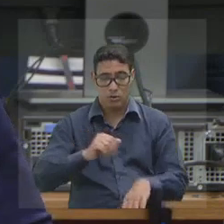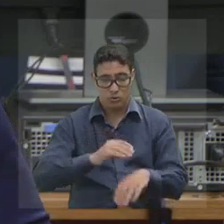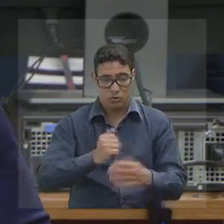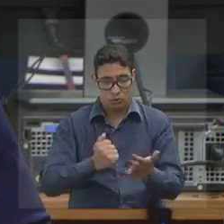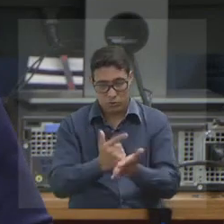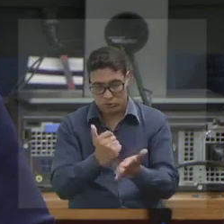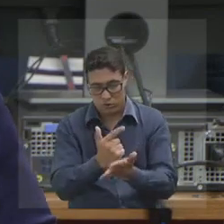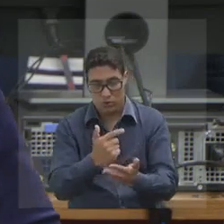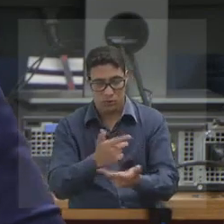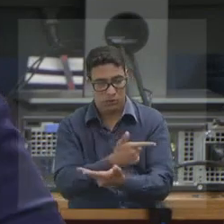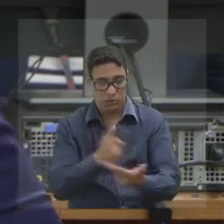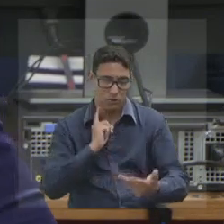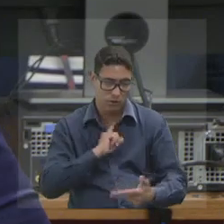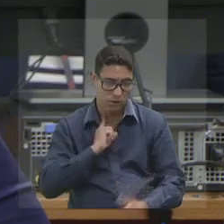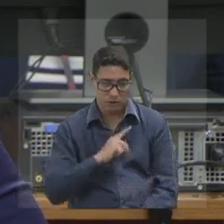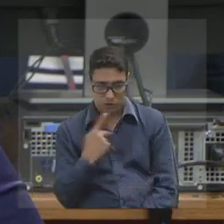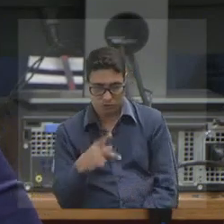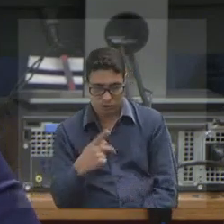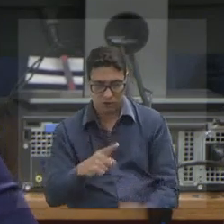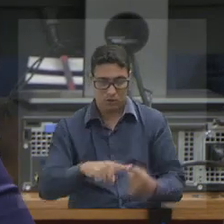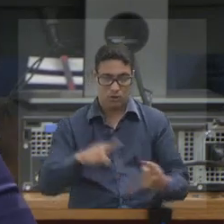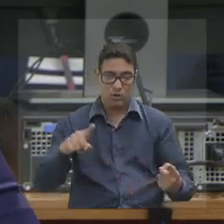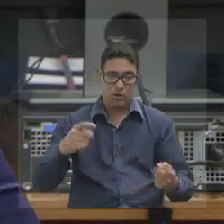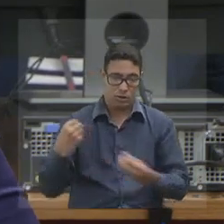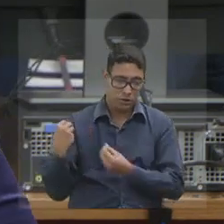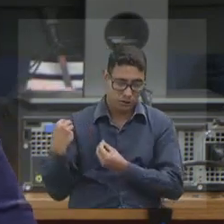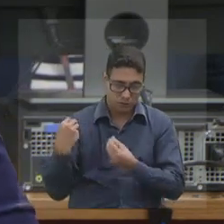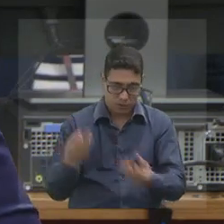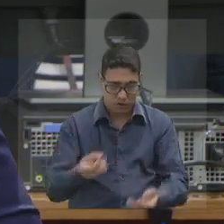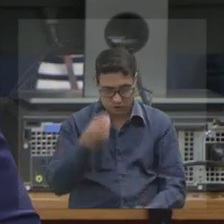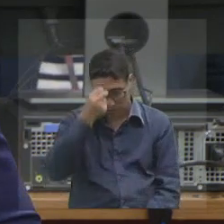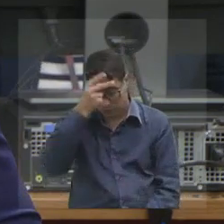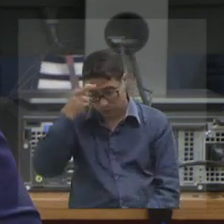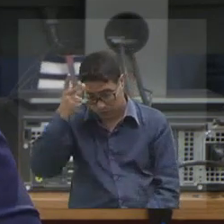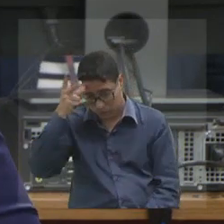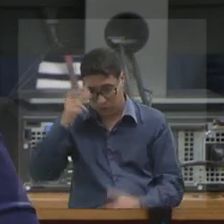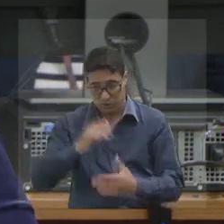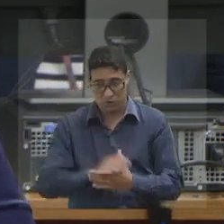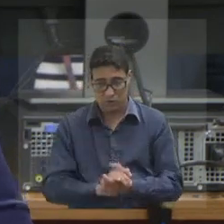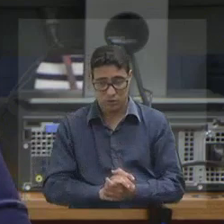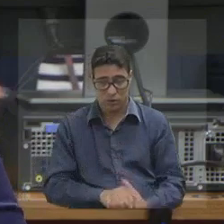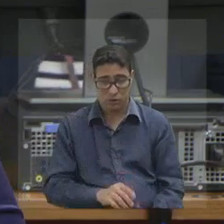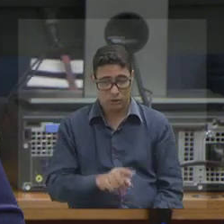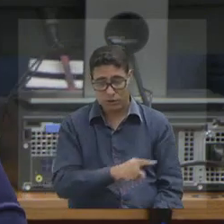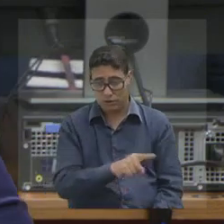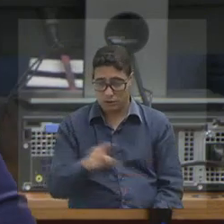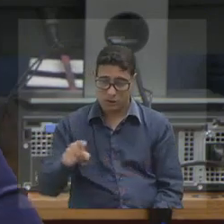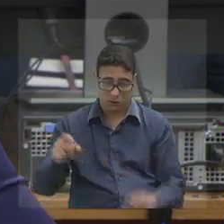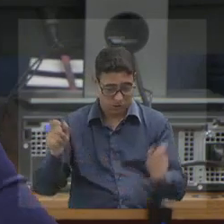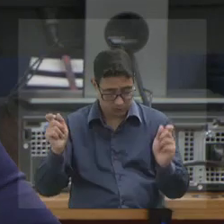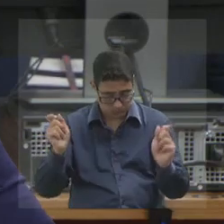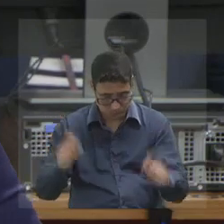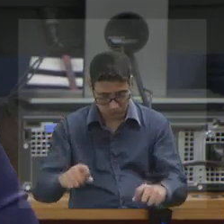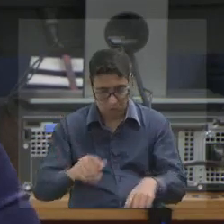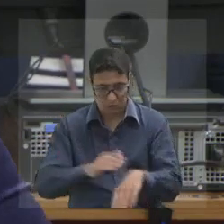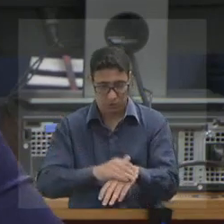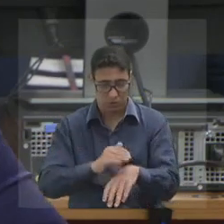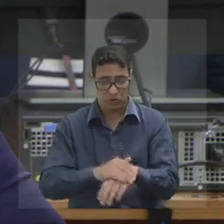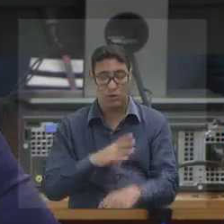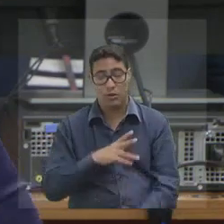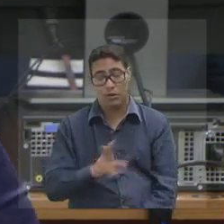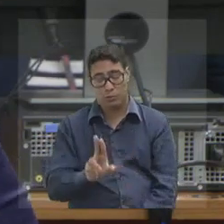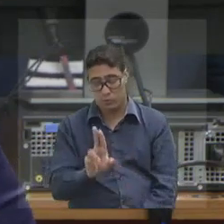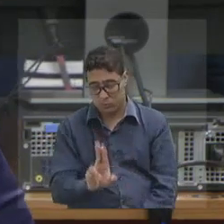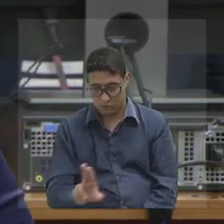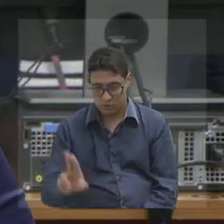do estado de Minas Gerais cedido as prefeituras que elas tenham a possibilidade de ser utilizado